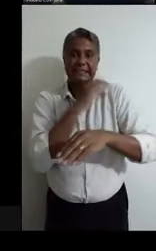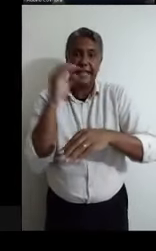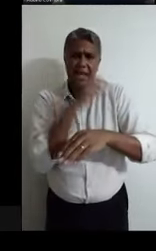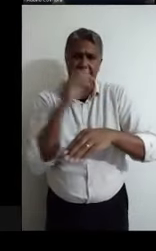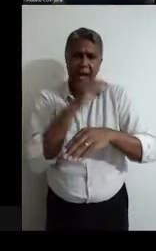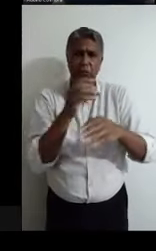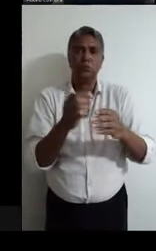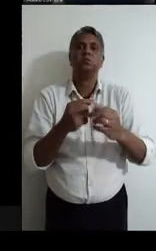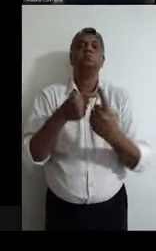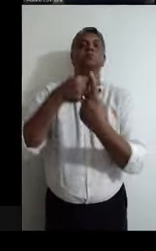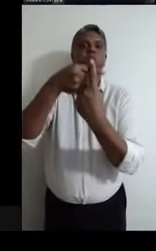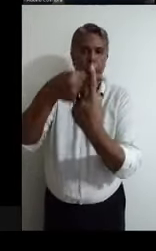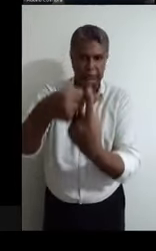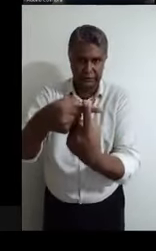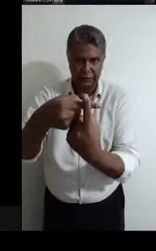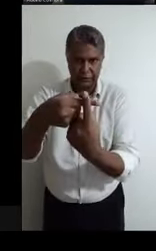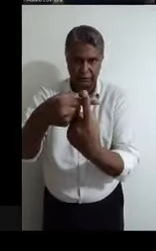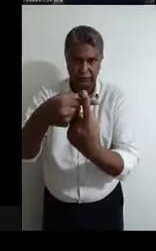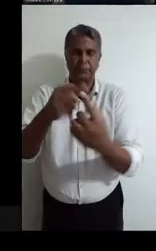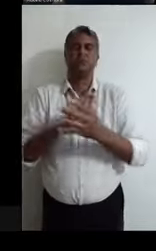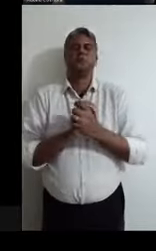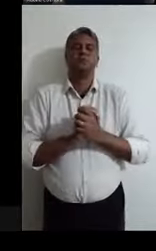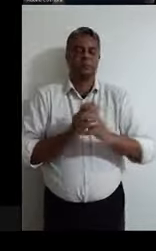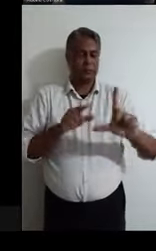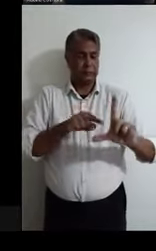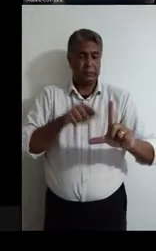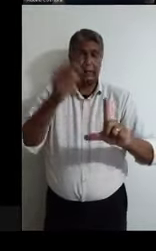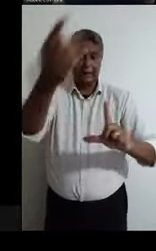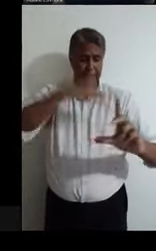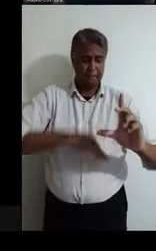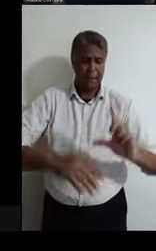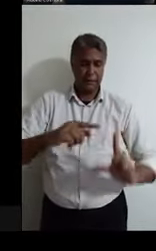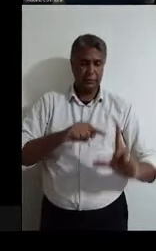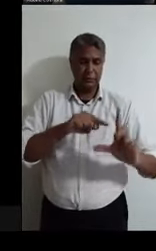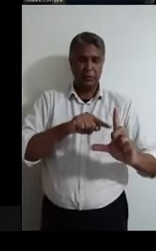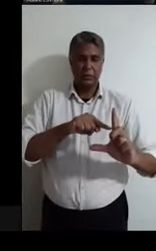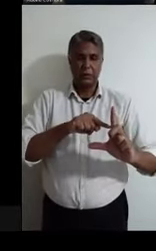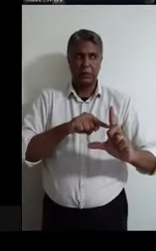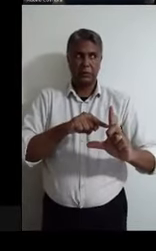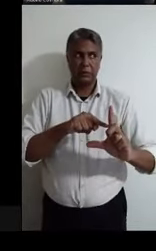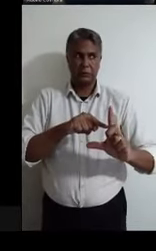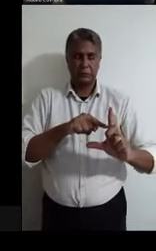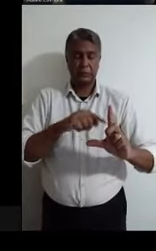quando a aceleração for positiva. Uma parábola com concavidade para cima. Ainda analisando alguns gráficos.